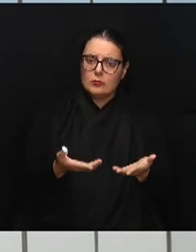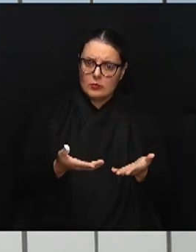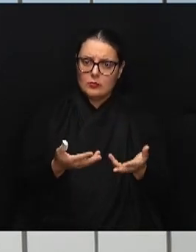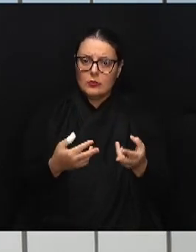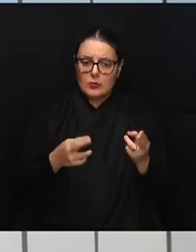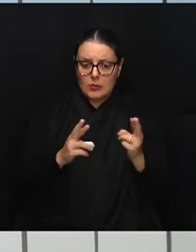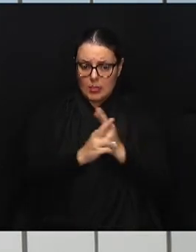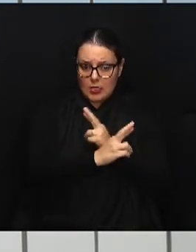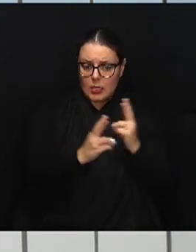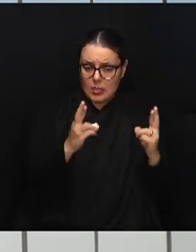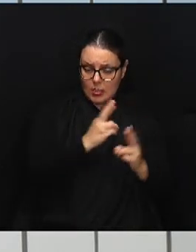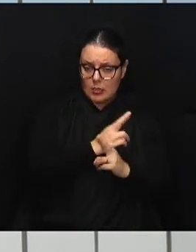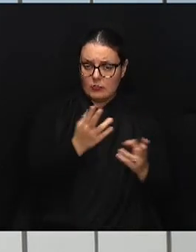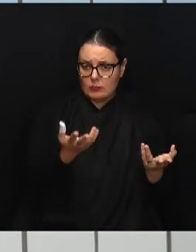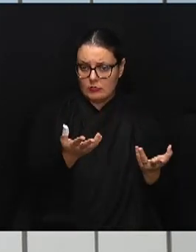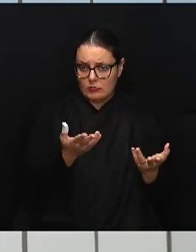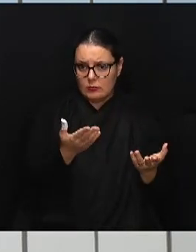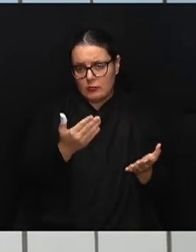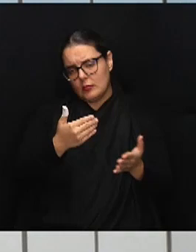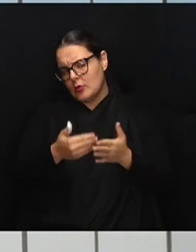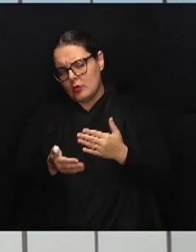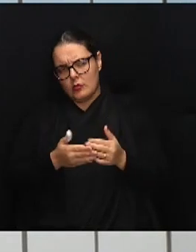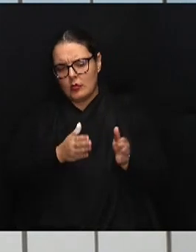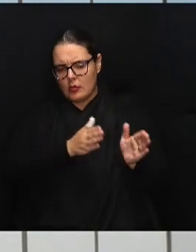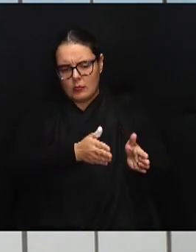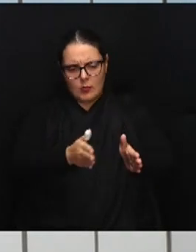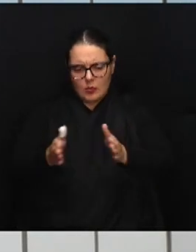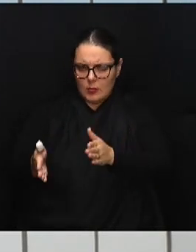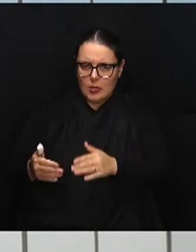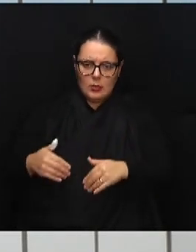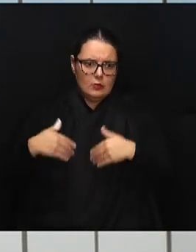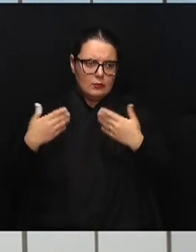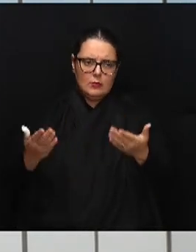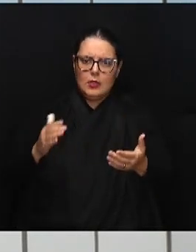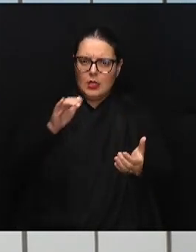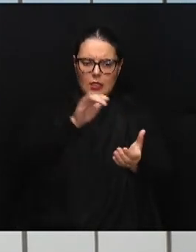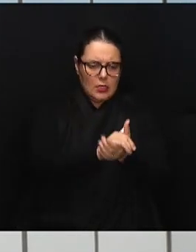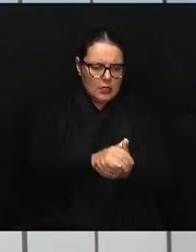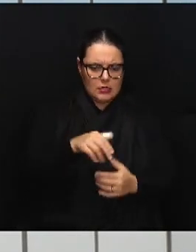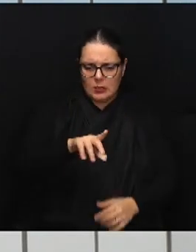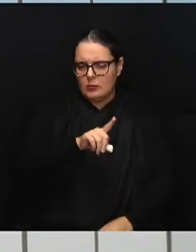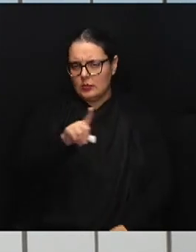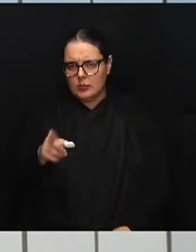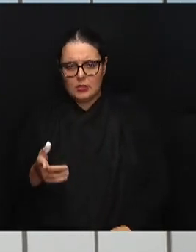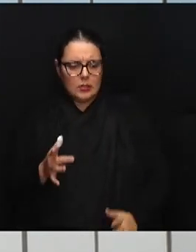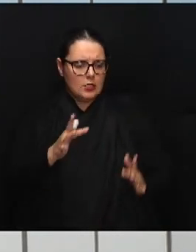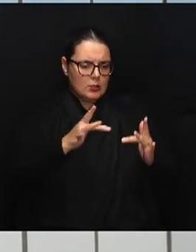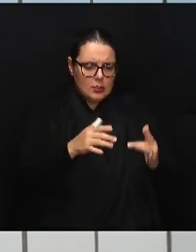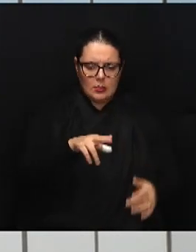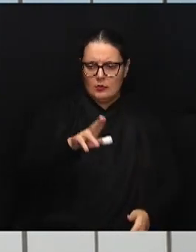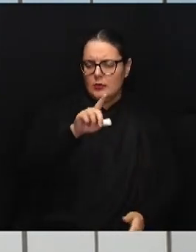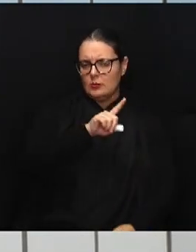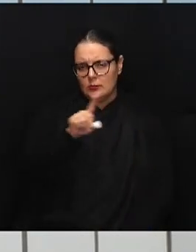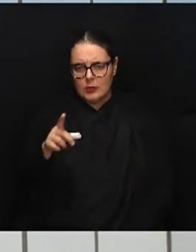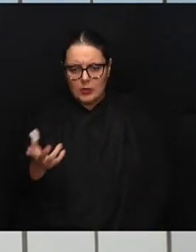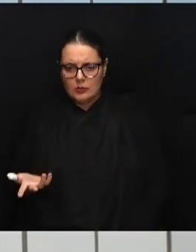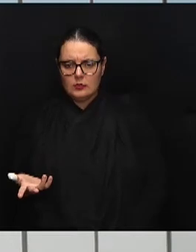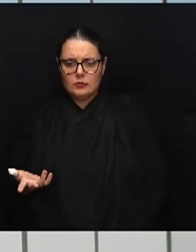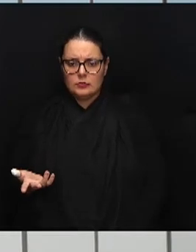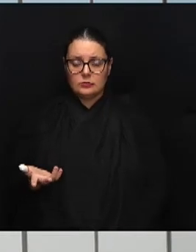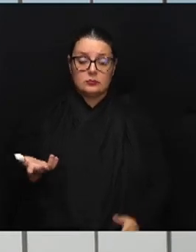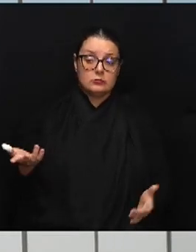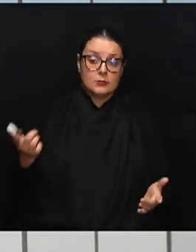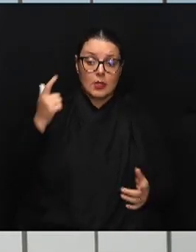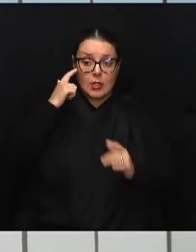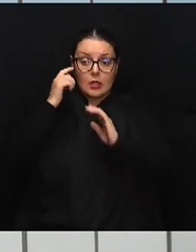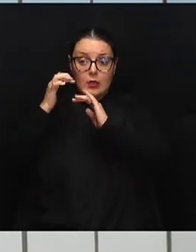relação. Né? Seja qual for a etapa, né? Seja casado ou não, seja namorado ou não, mas a gente